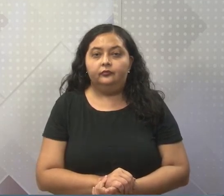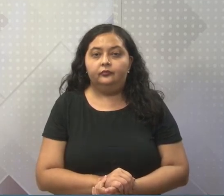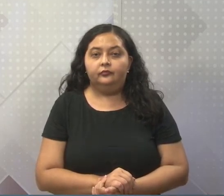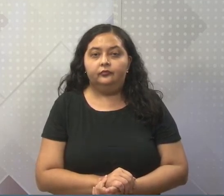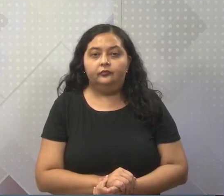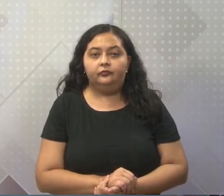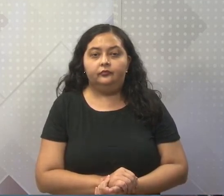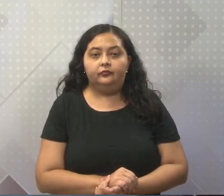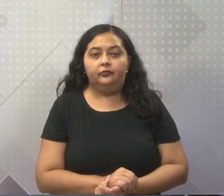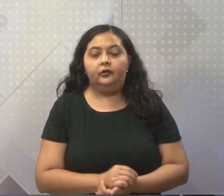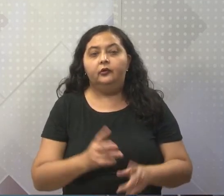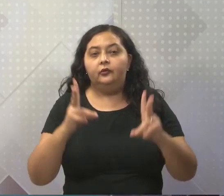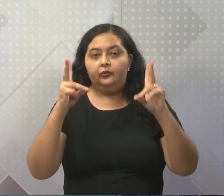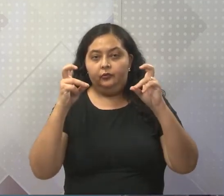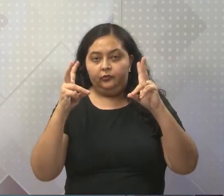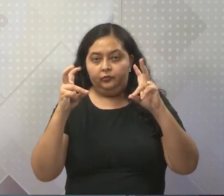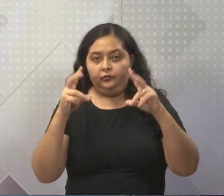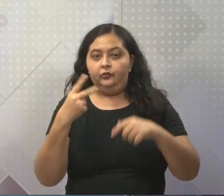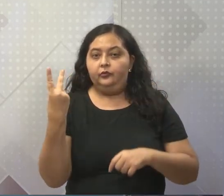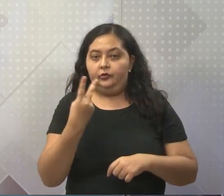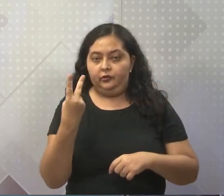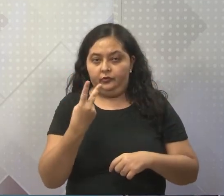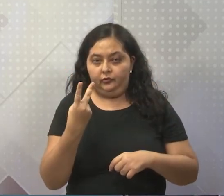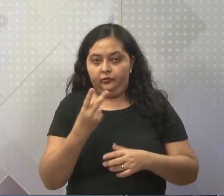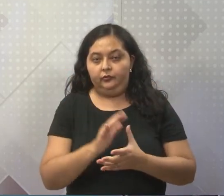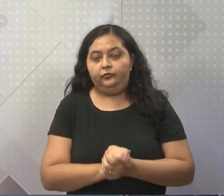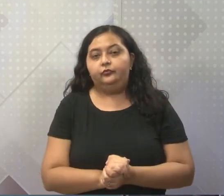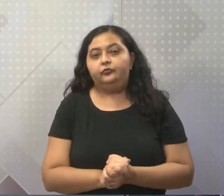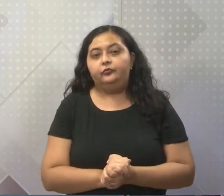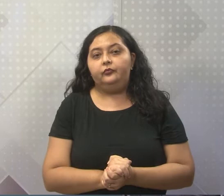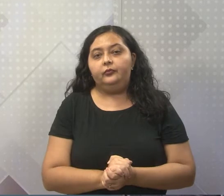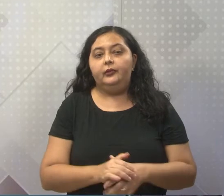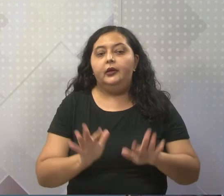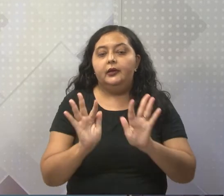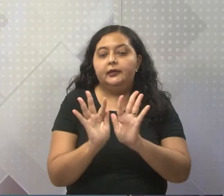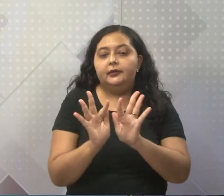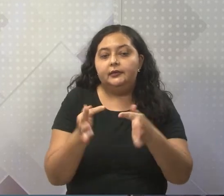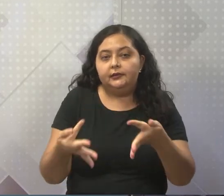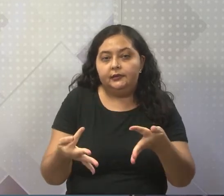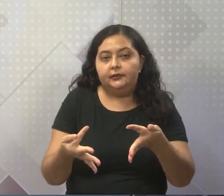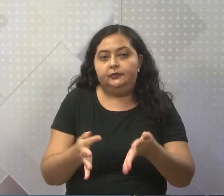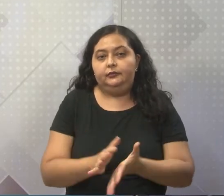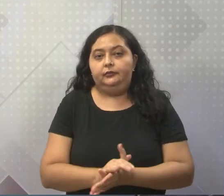O nosso segundo conteúdo será simplificação.